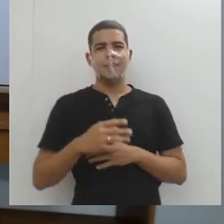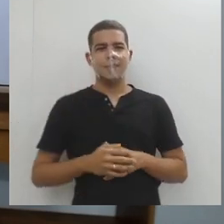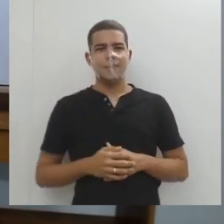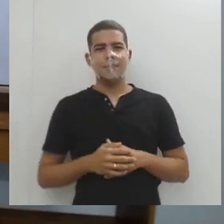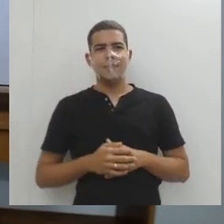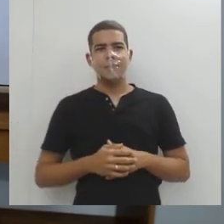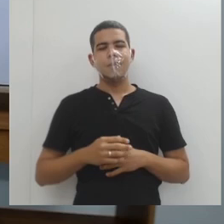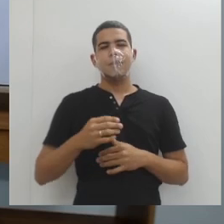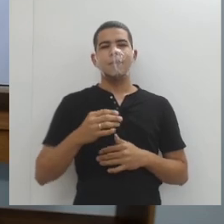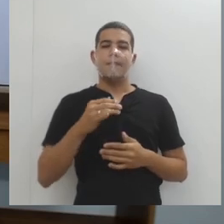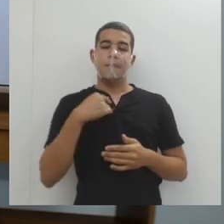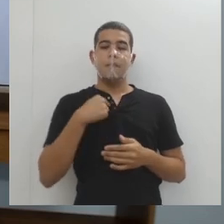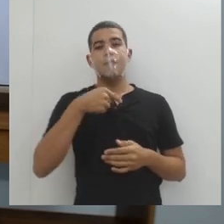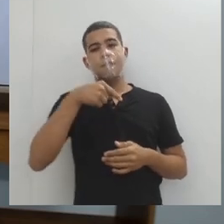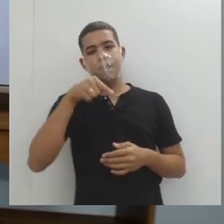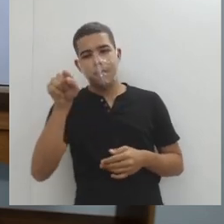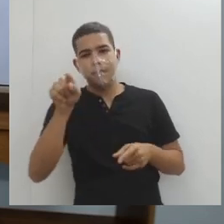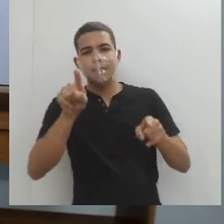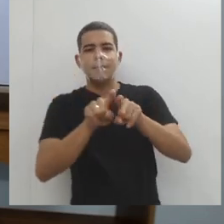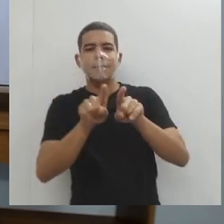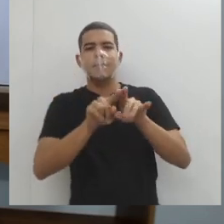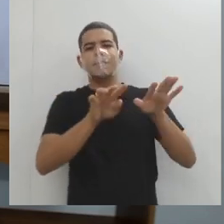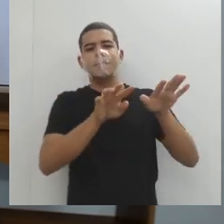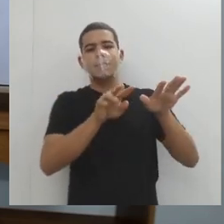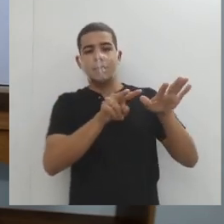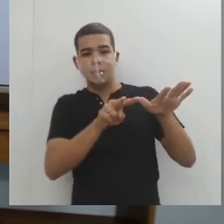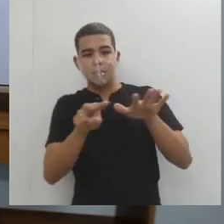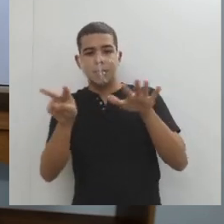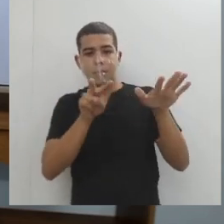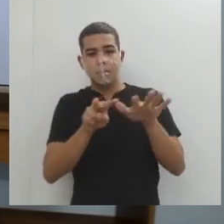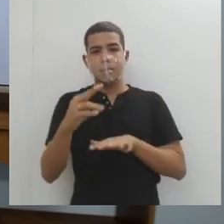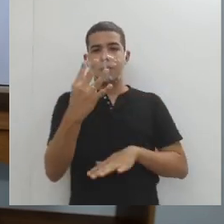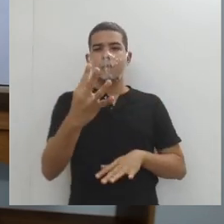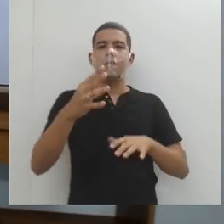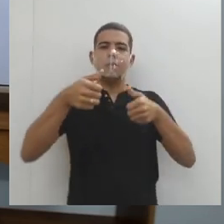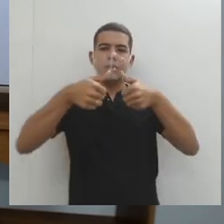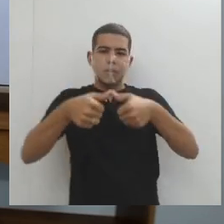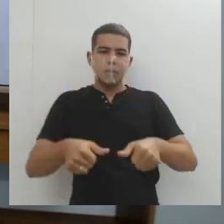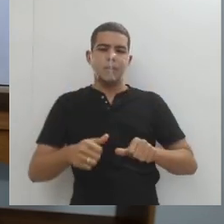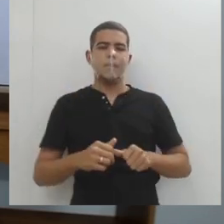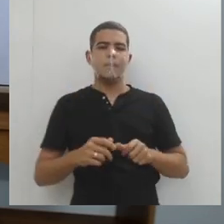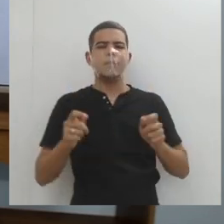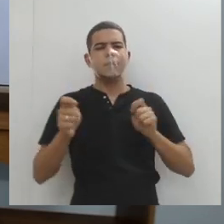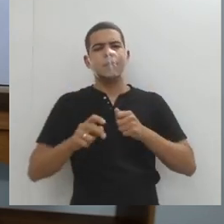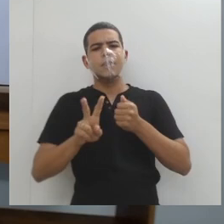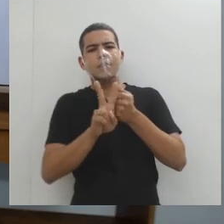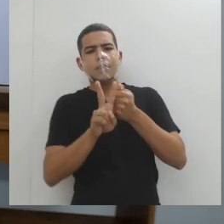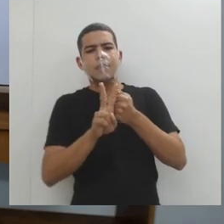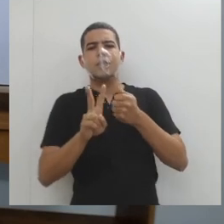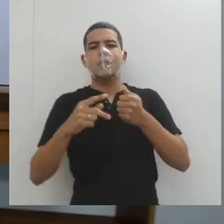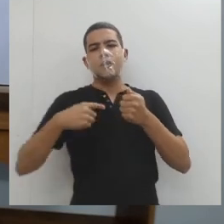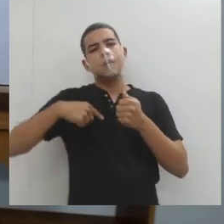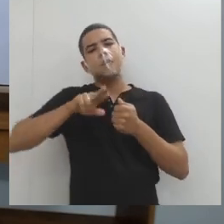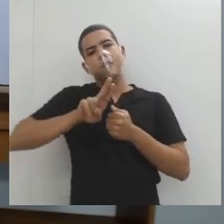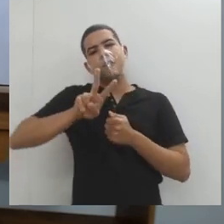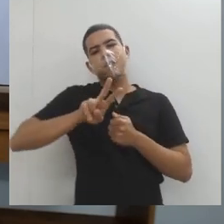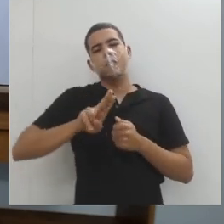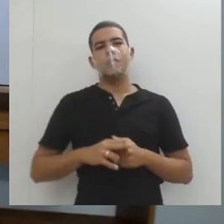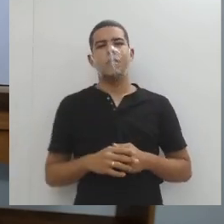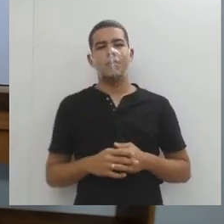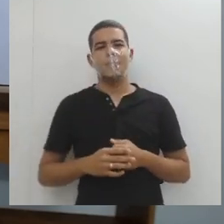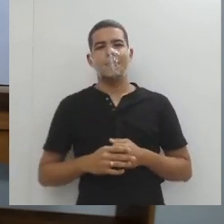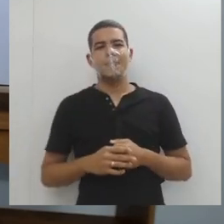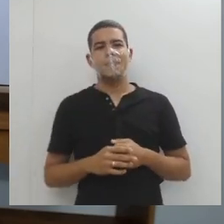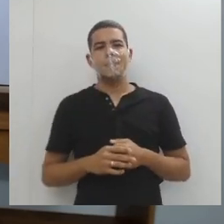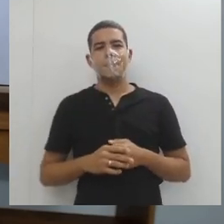fui e passei 4 semanas. Beleza? Então eu posso utilizar esses advérbios também com o meu tempo verbal present perfect. Agora eu te convido